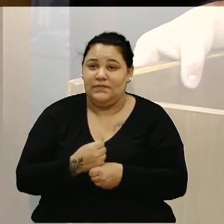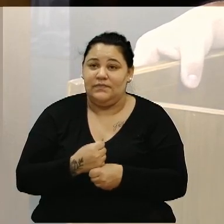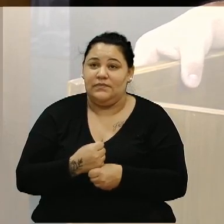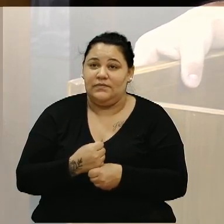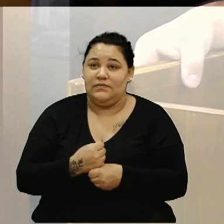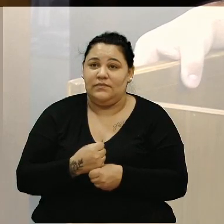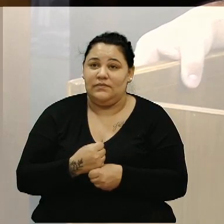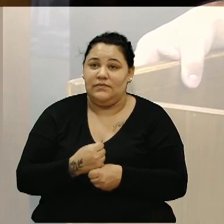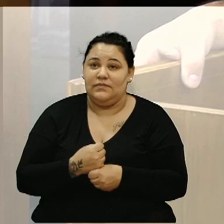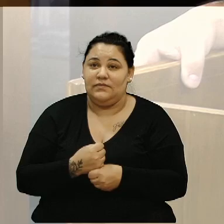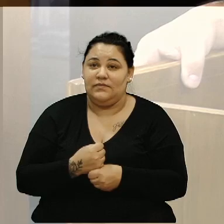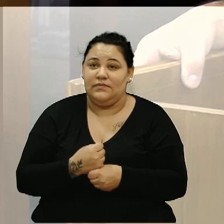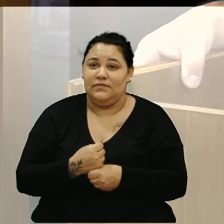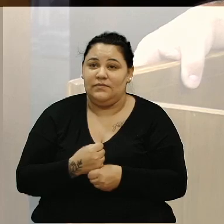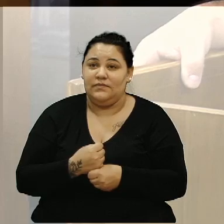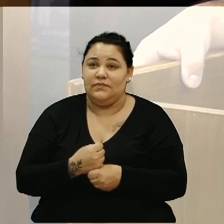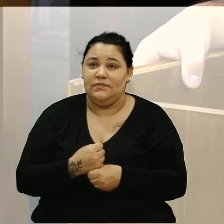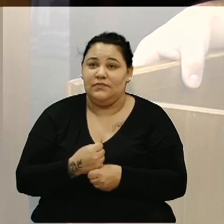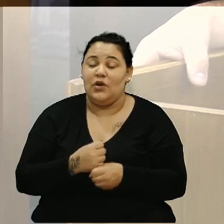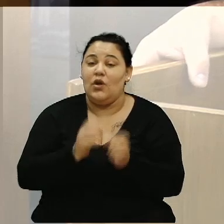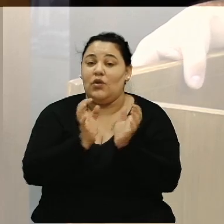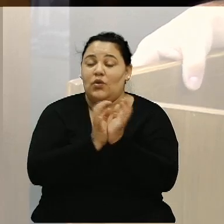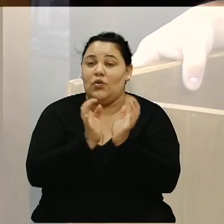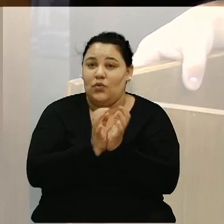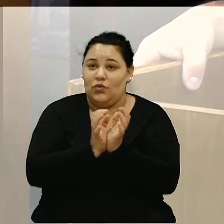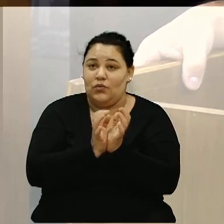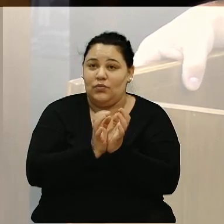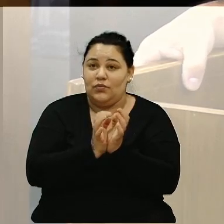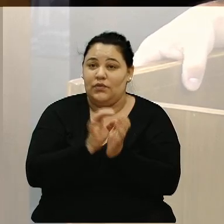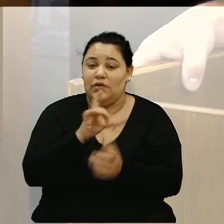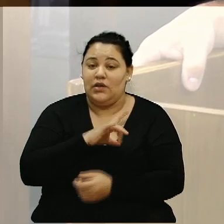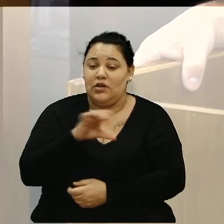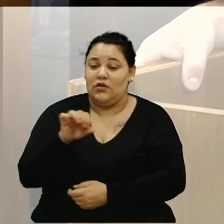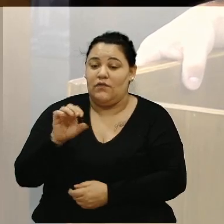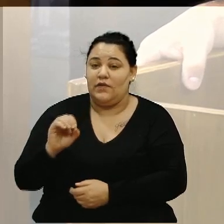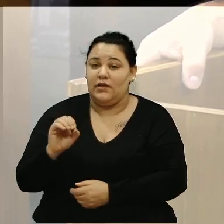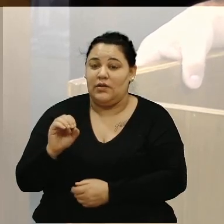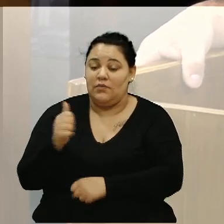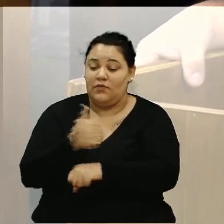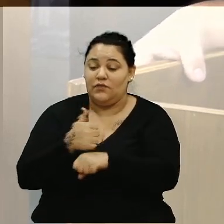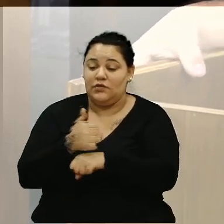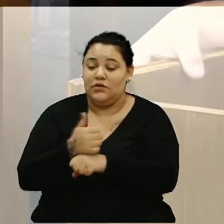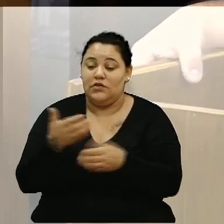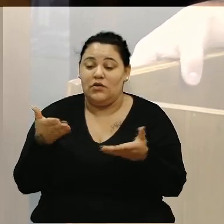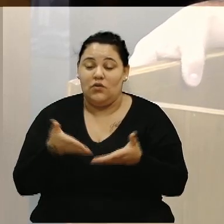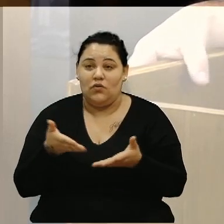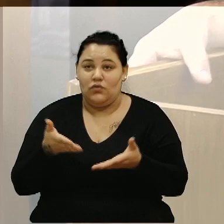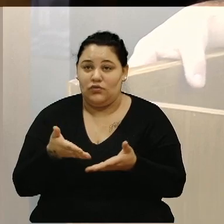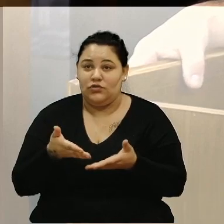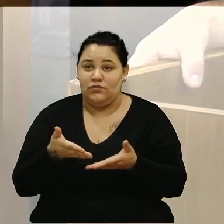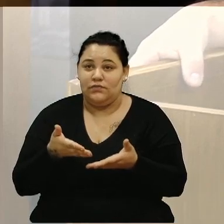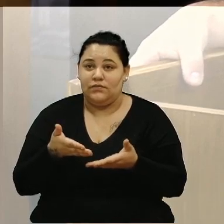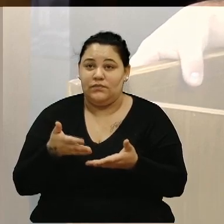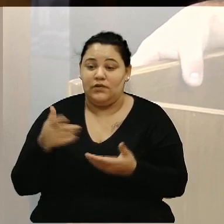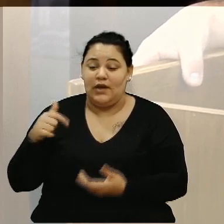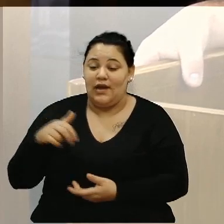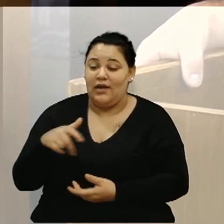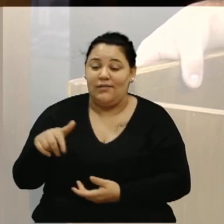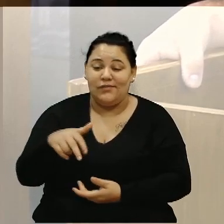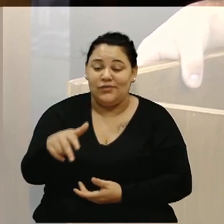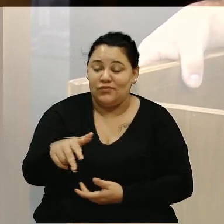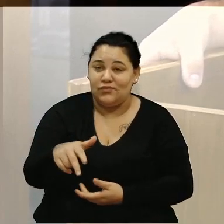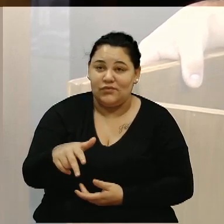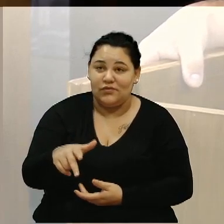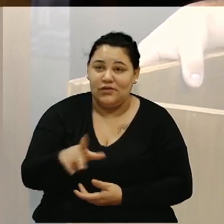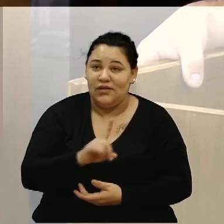que a equipe que gira em torno de 90 profissionais hoje, que batem perna nas ruas, não